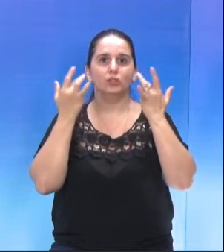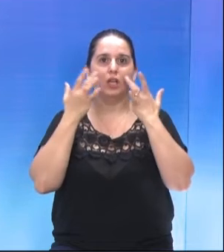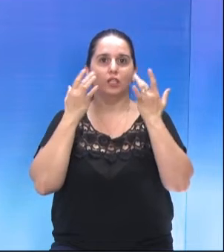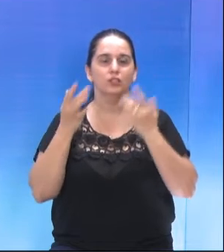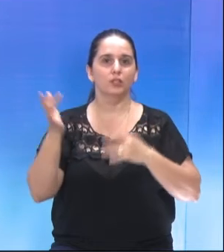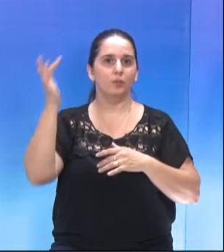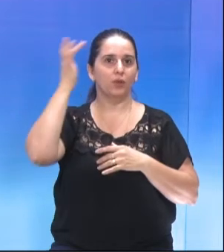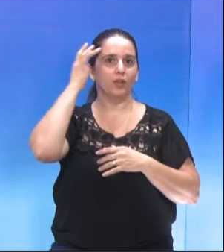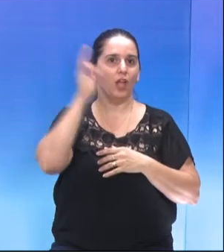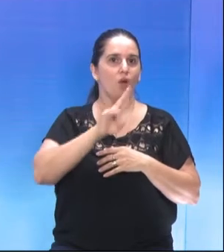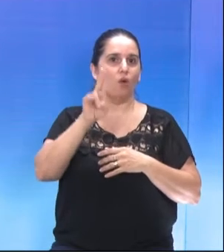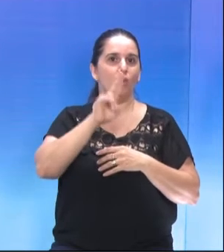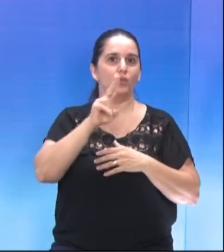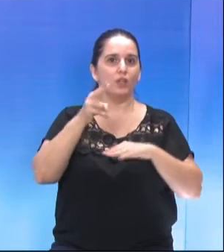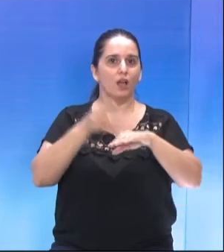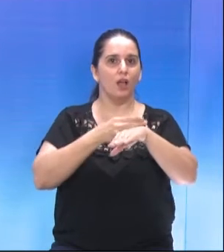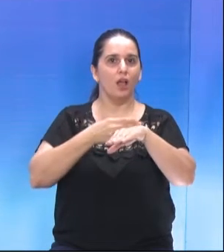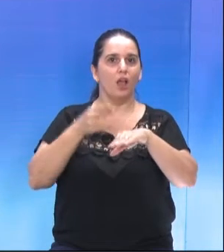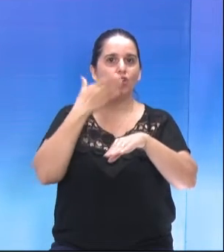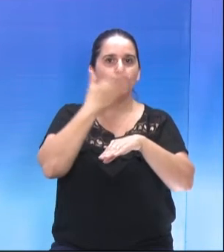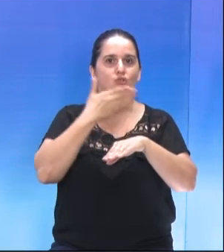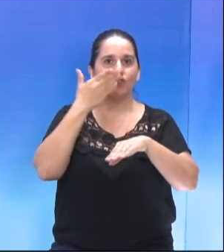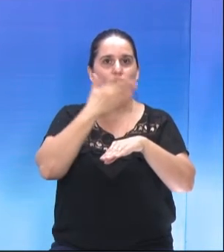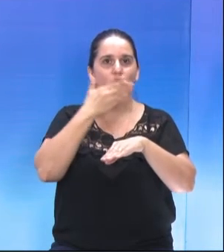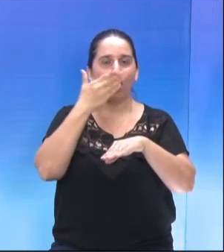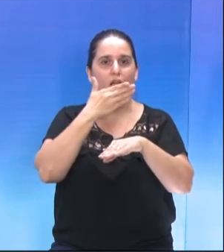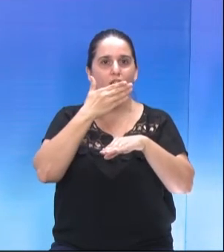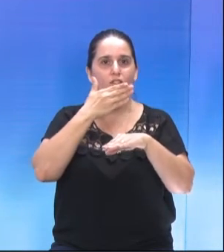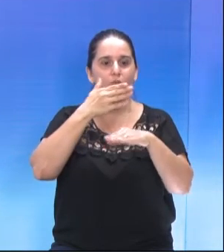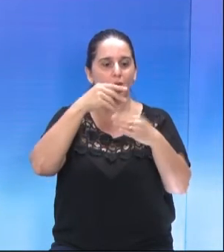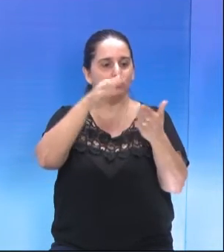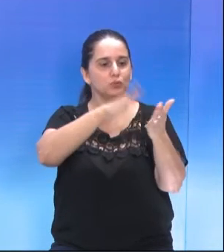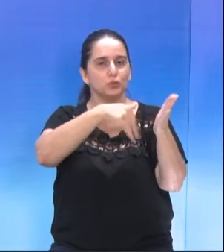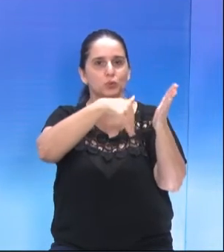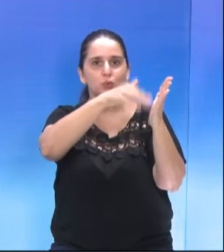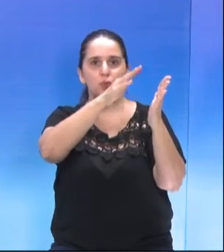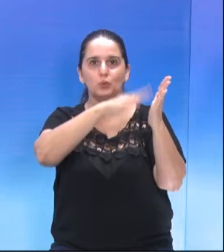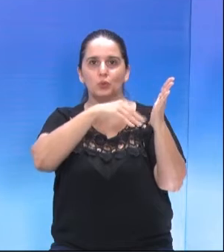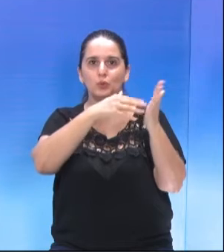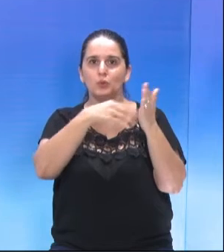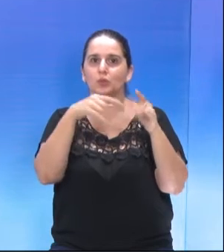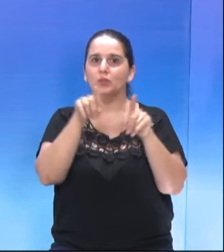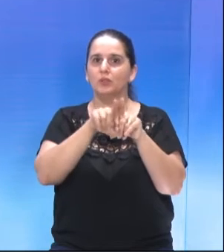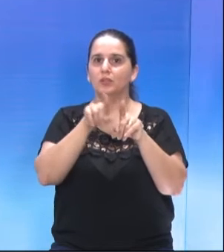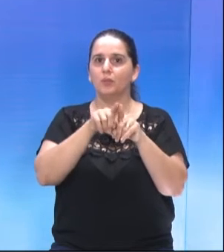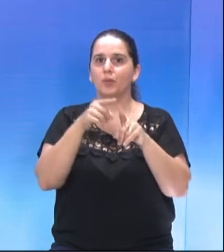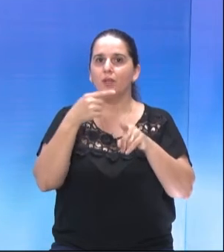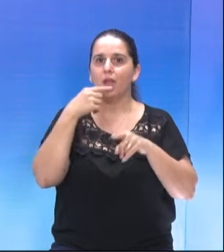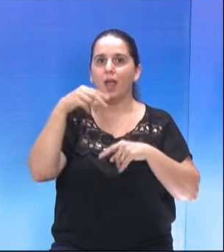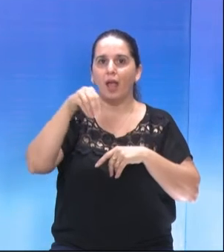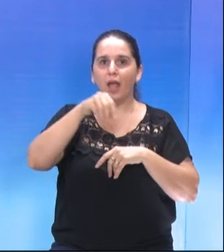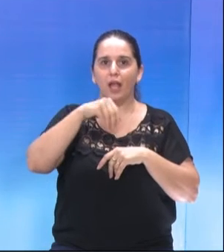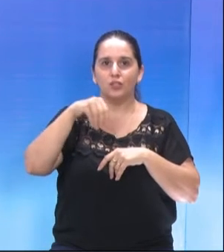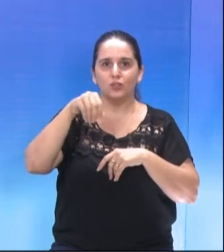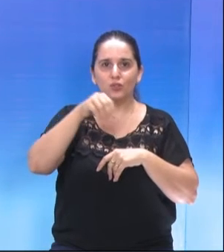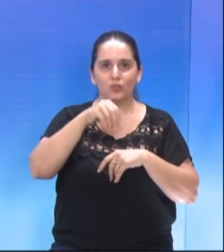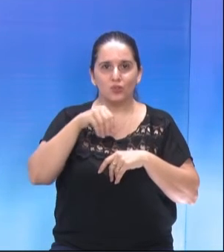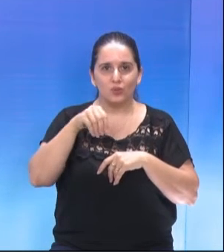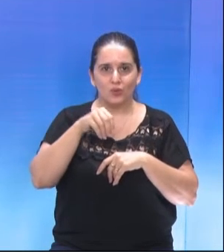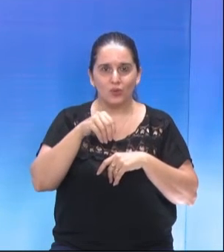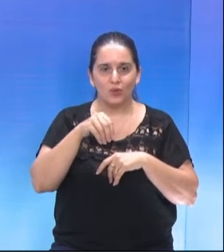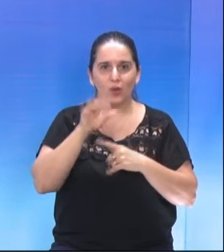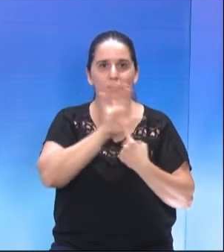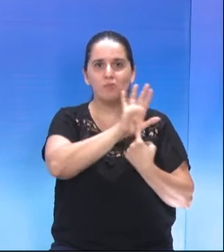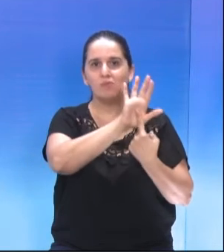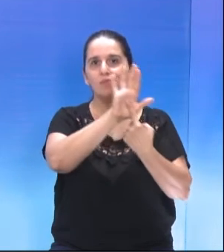por exemplo, o chocolate como uma tinta para pintar a sua obra, ou o grão de açúcar, como o Vic Muniz utilizou também